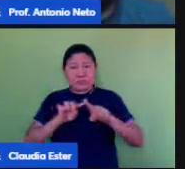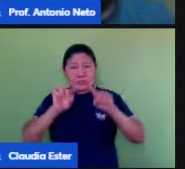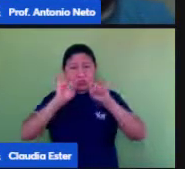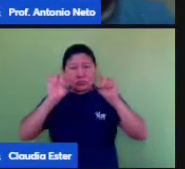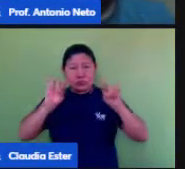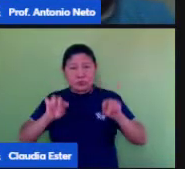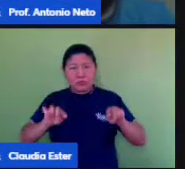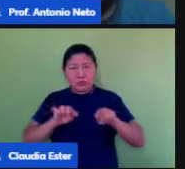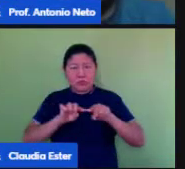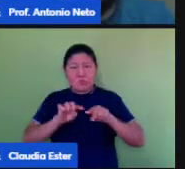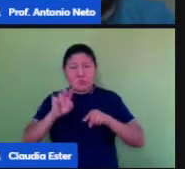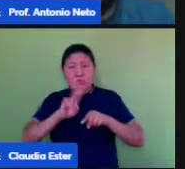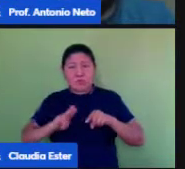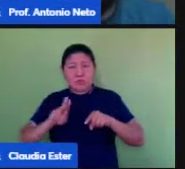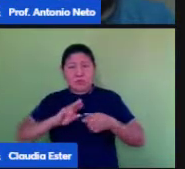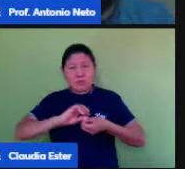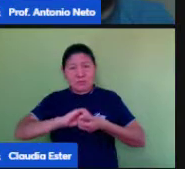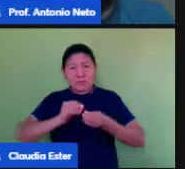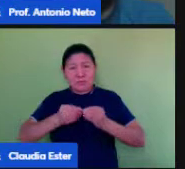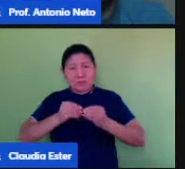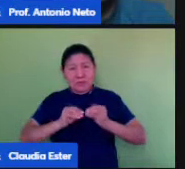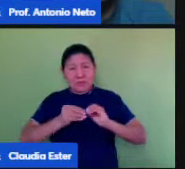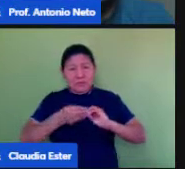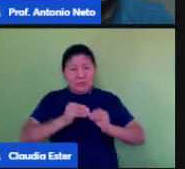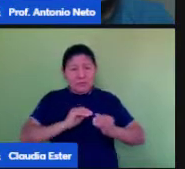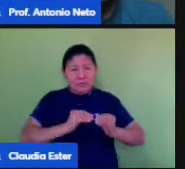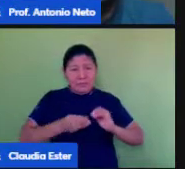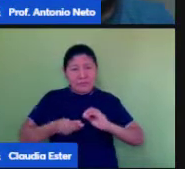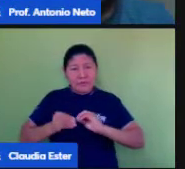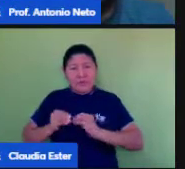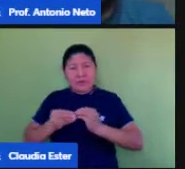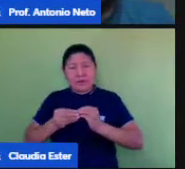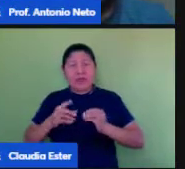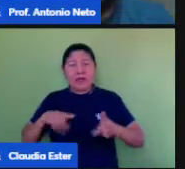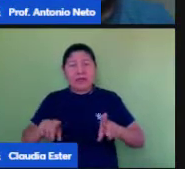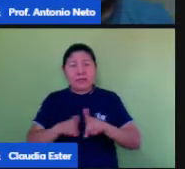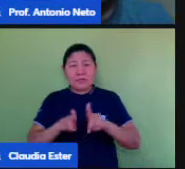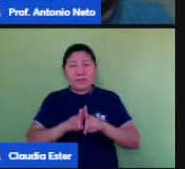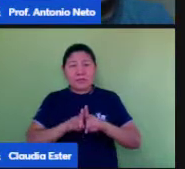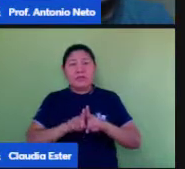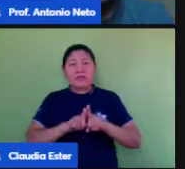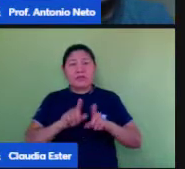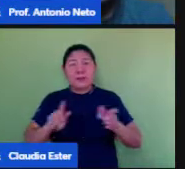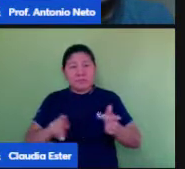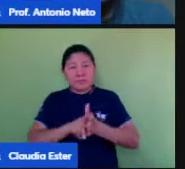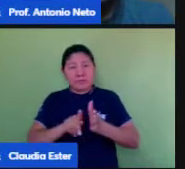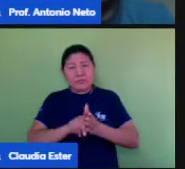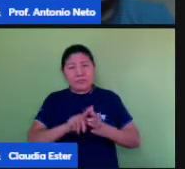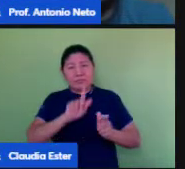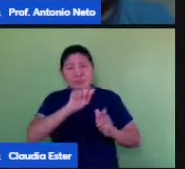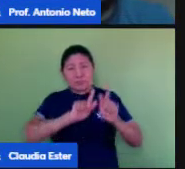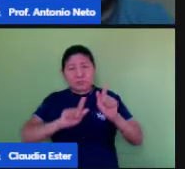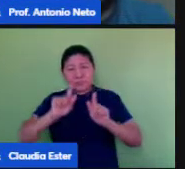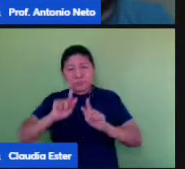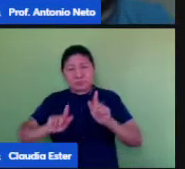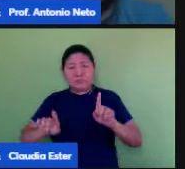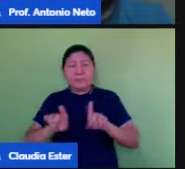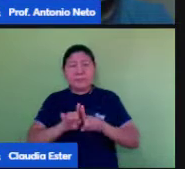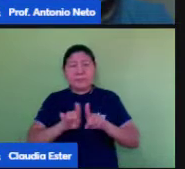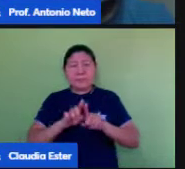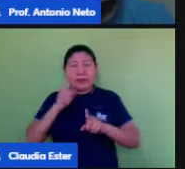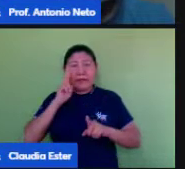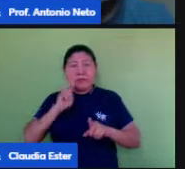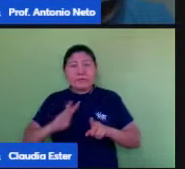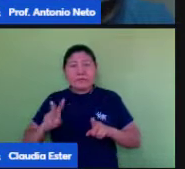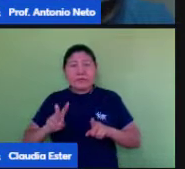de dobraduras, esquadros ou softwares de geometria. E as habilidades do primeiro nível de complexidade na